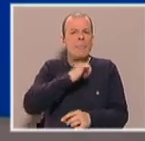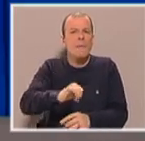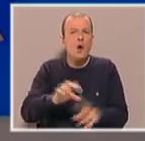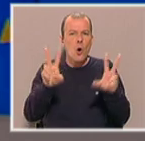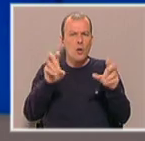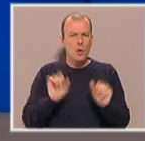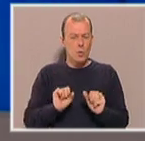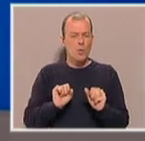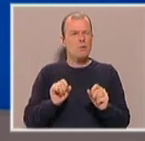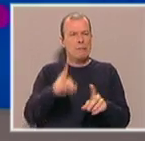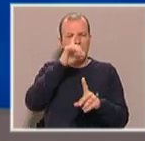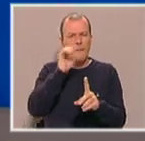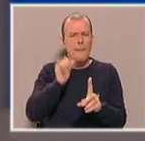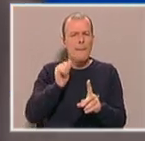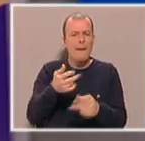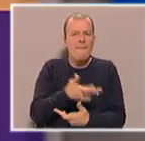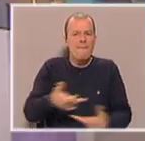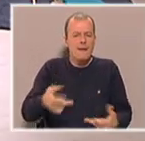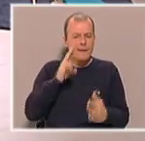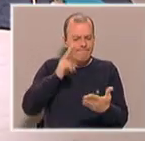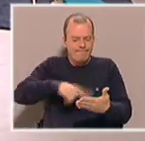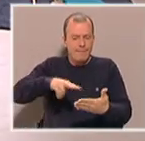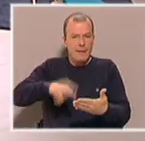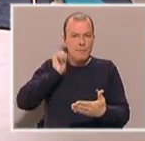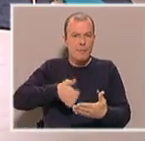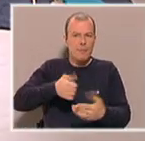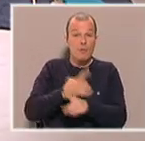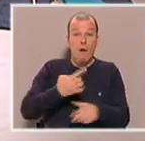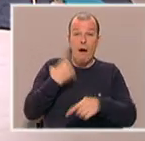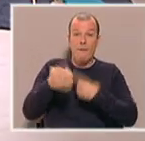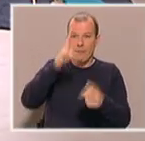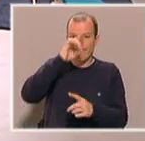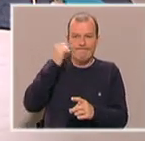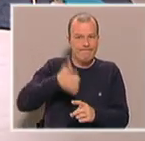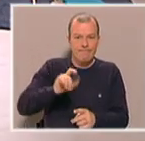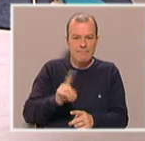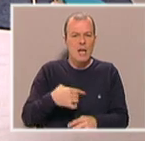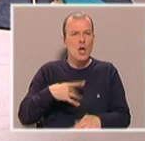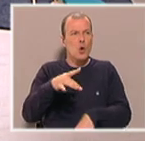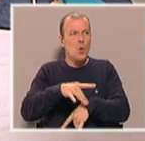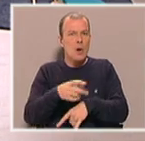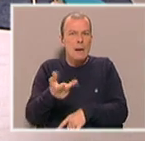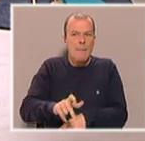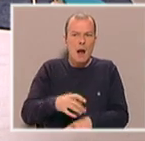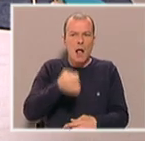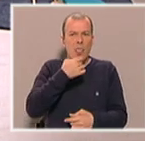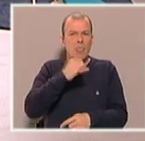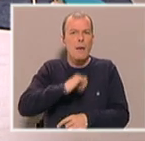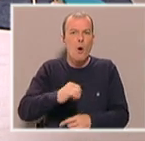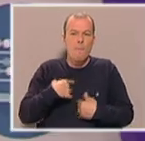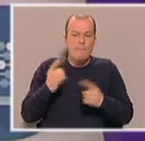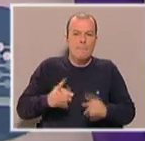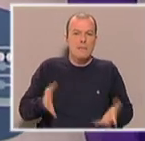era assim um desafio que ficou. Deixem-me lá ler aqui bem a frase, porque nem sempre memorizamos bem as coisas. Então, estou com gripe, preciso tomar um antibiótico. Na